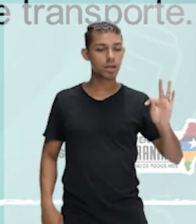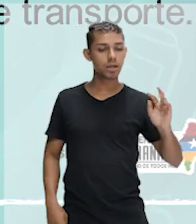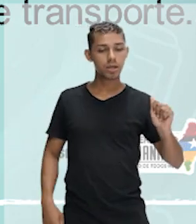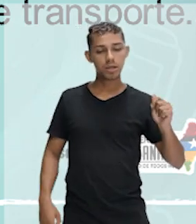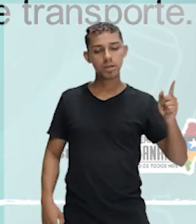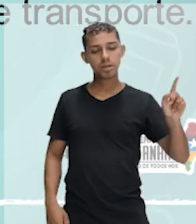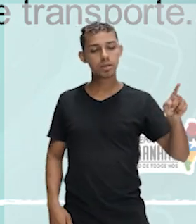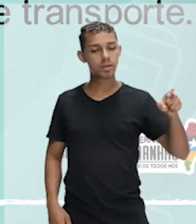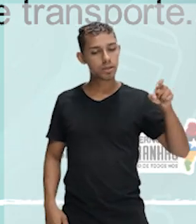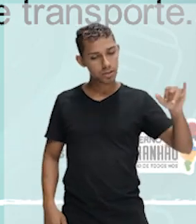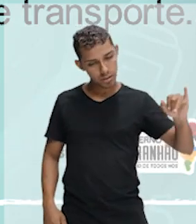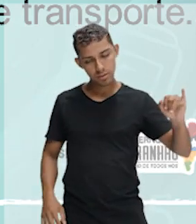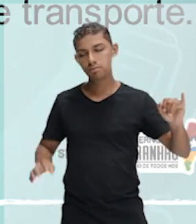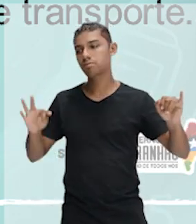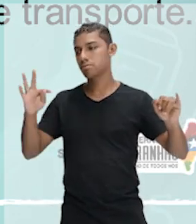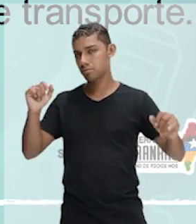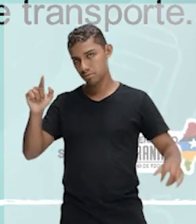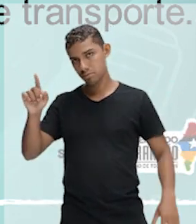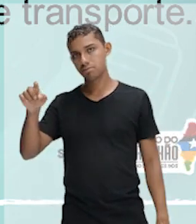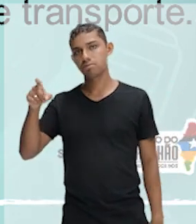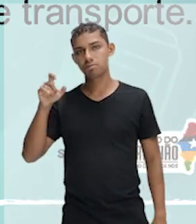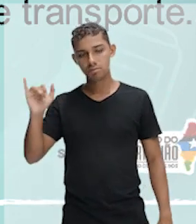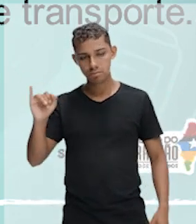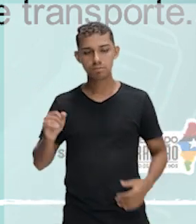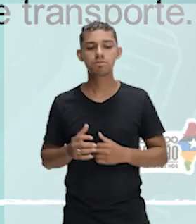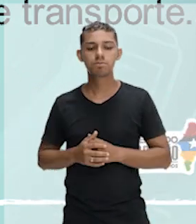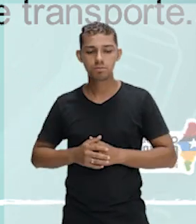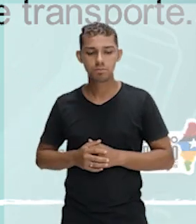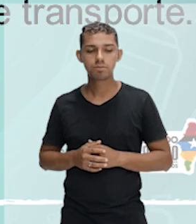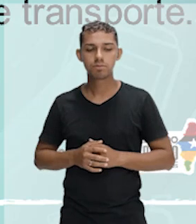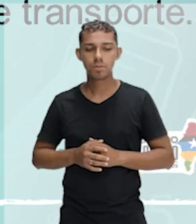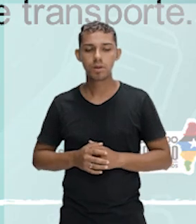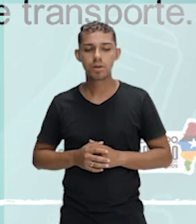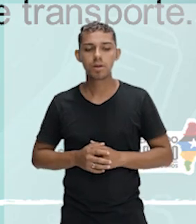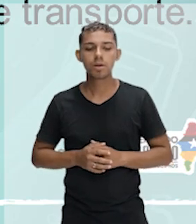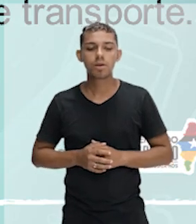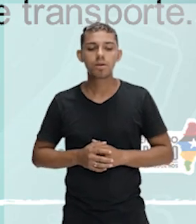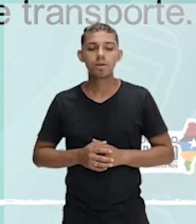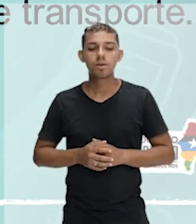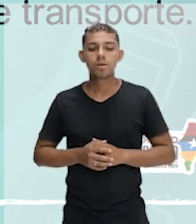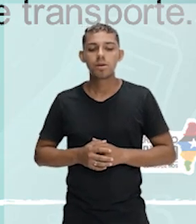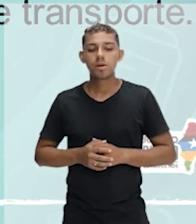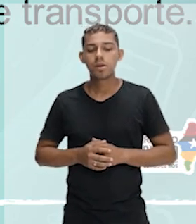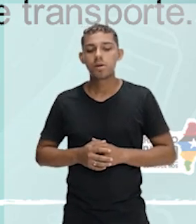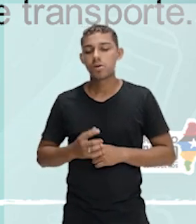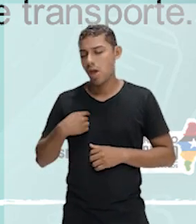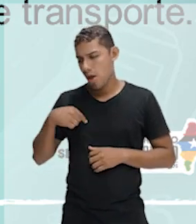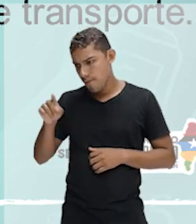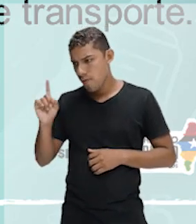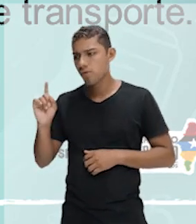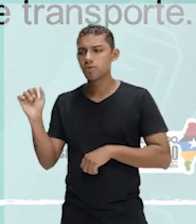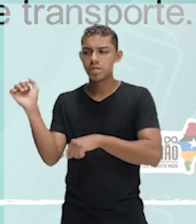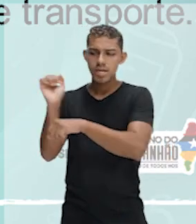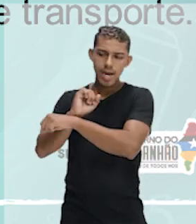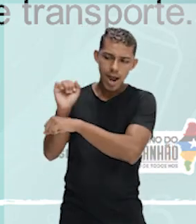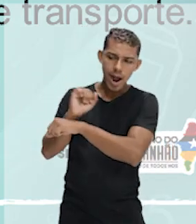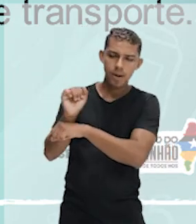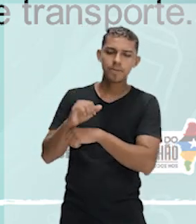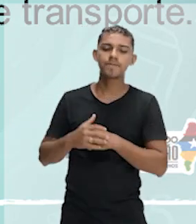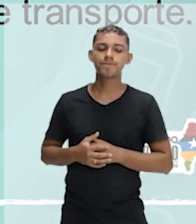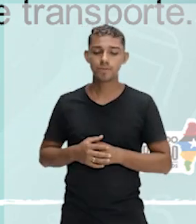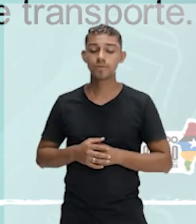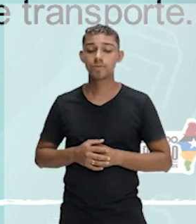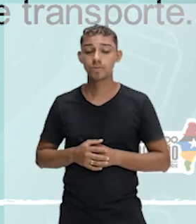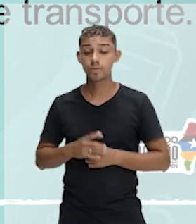a preposição em espanhol, mais o meio de transporte. Por exemplo, vou de carro. Em espanhol,